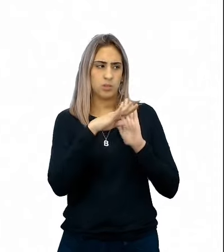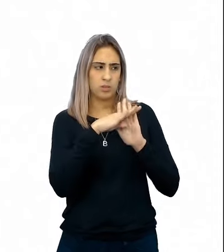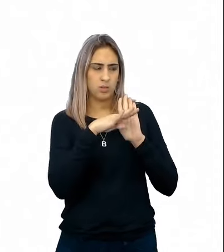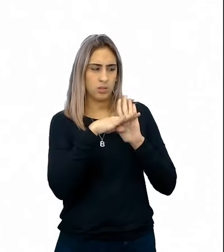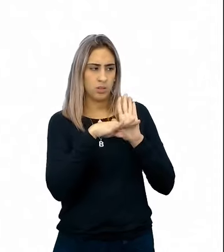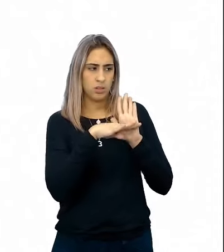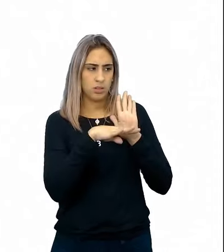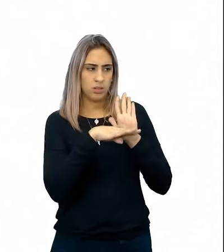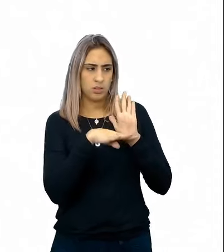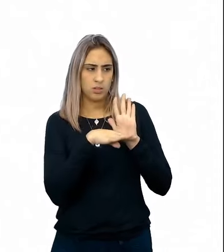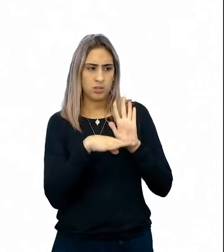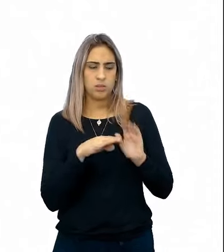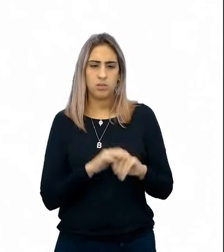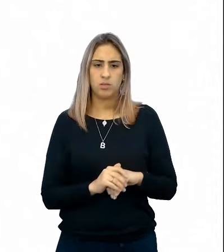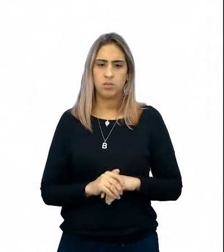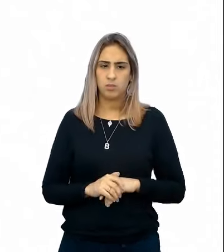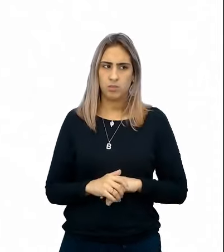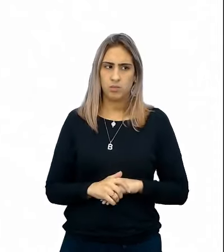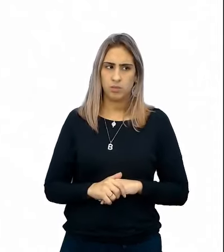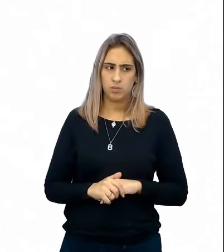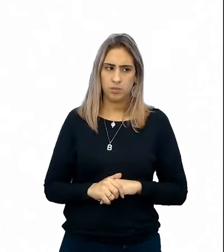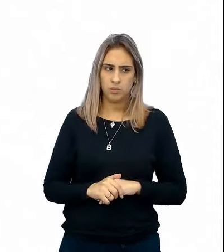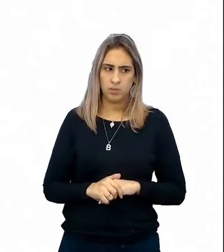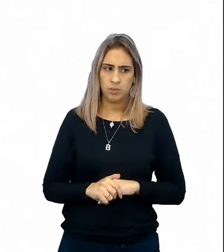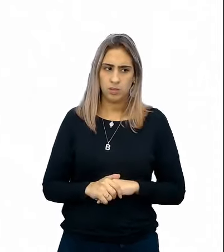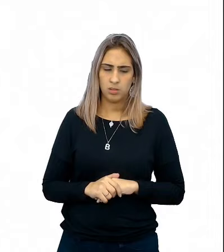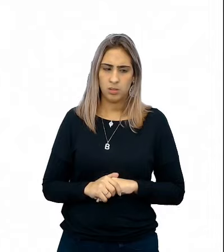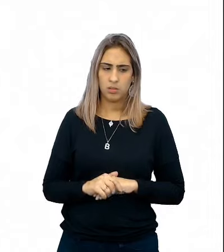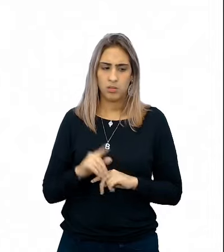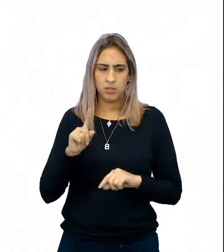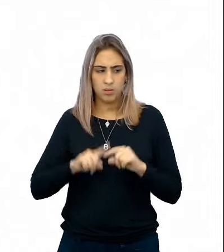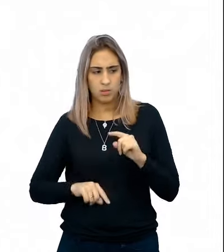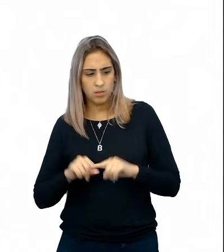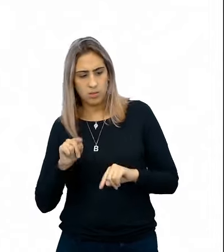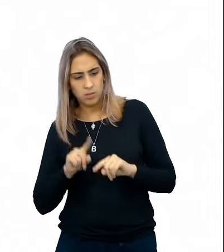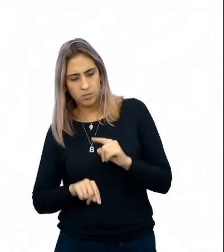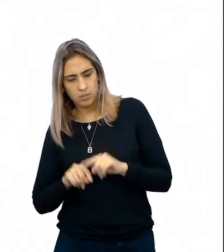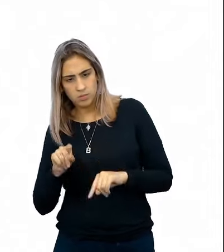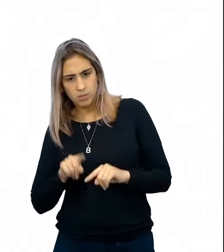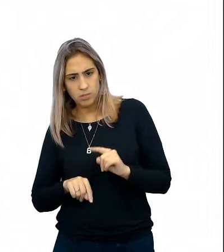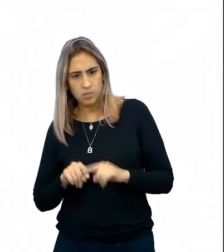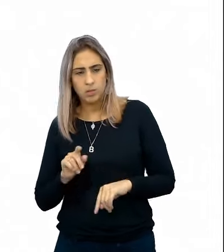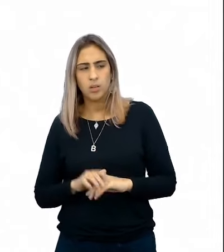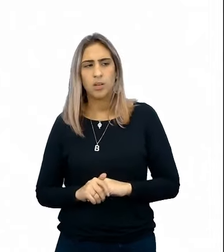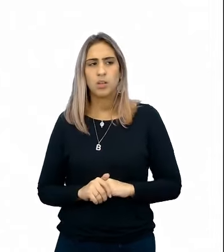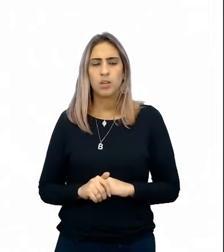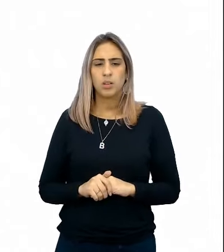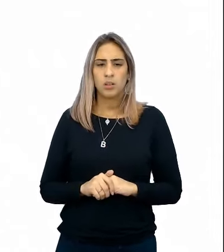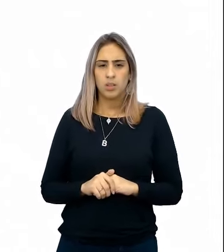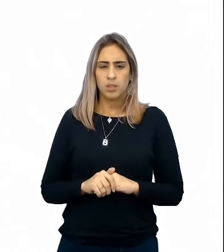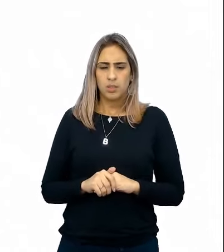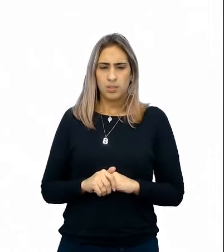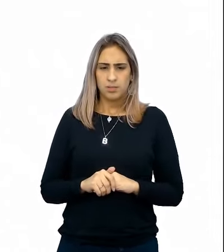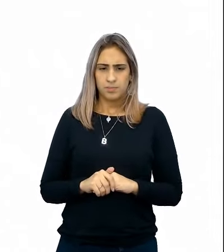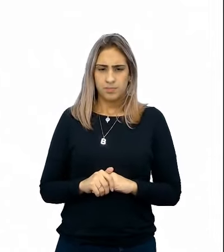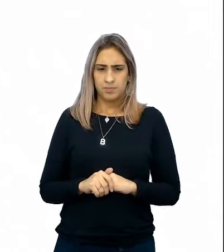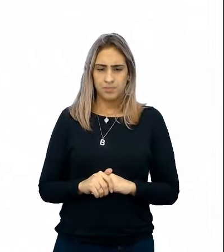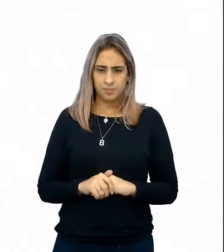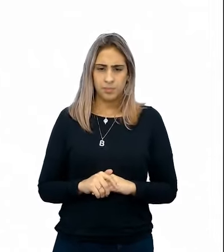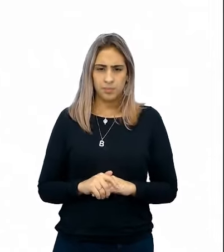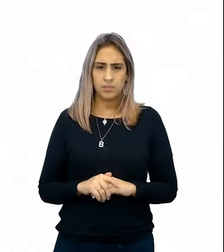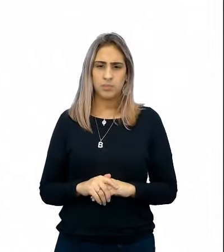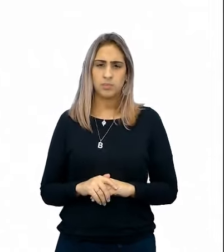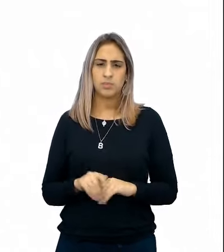um estudo, né, do material Aprender Sempre, todos eles, pois nele